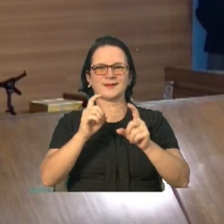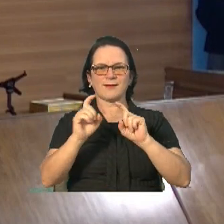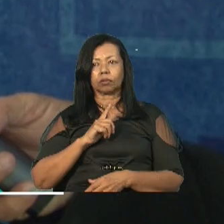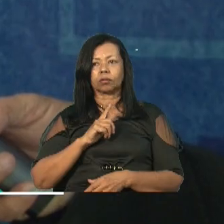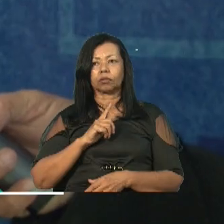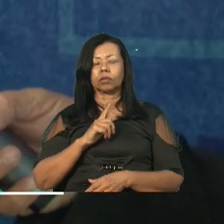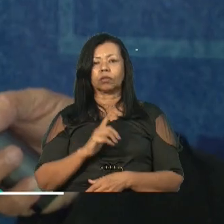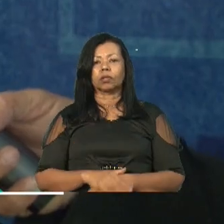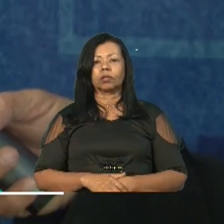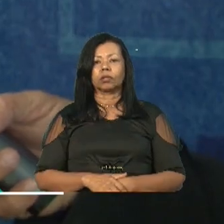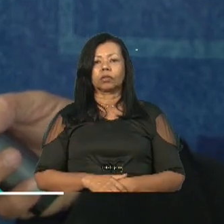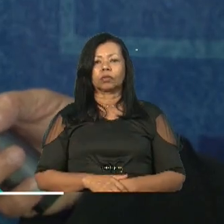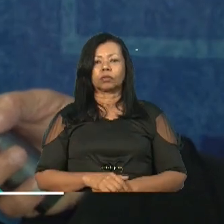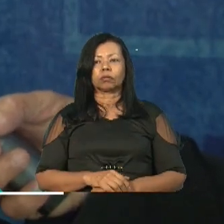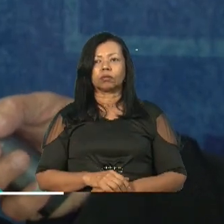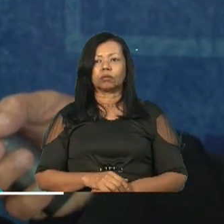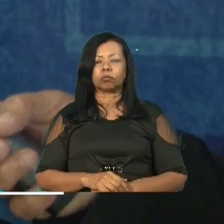como